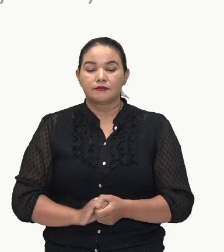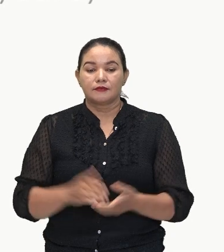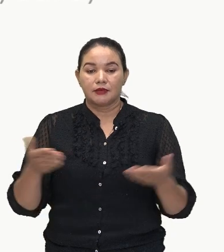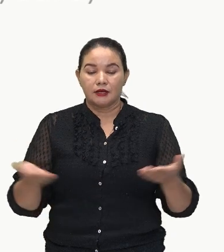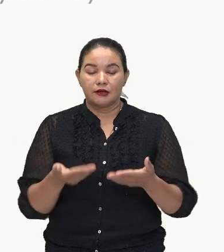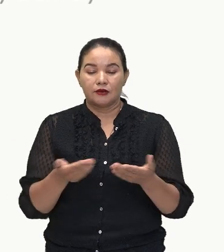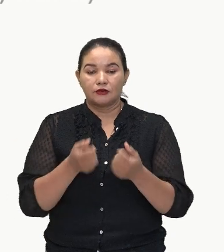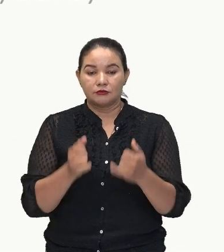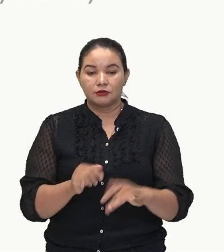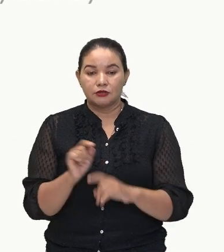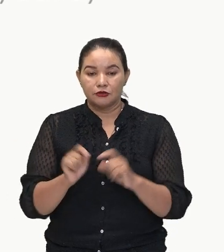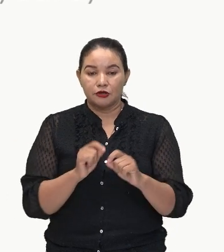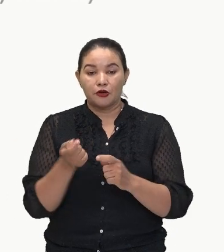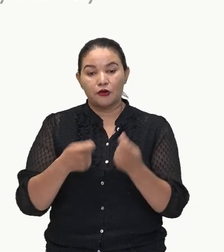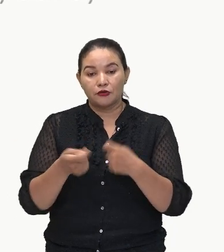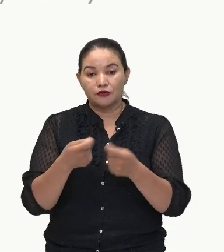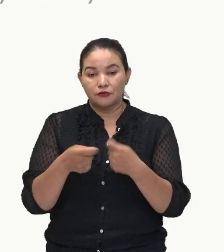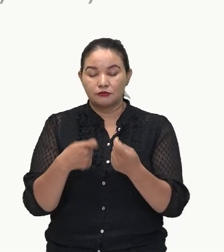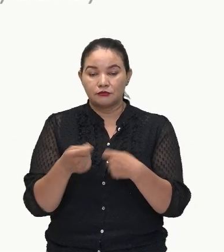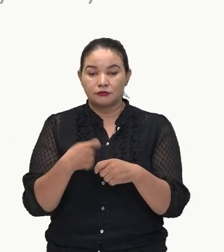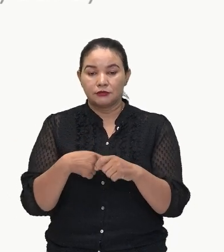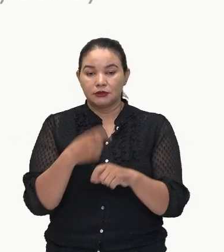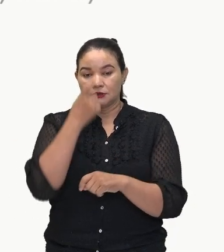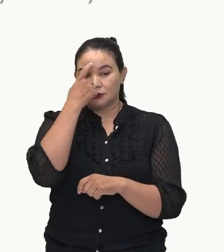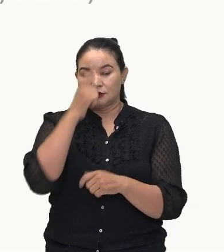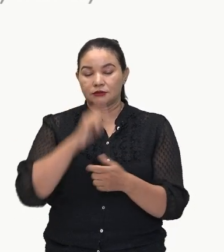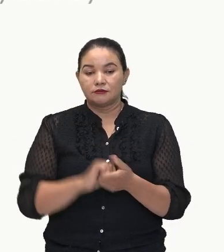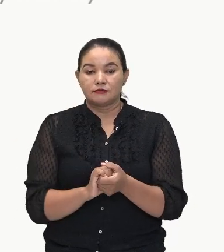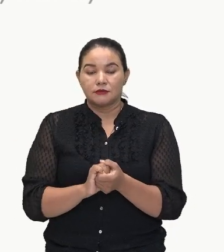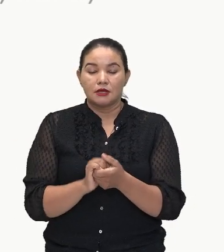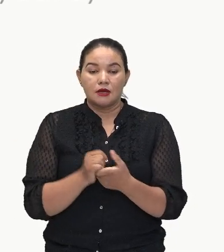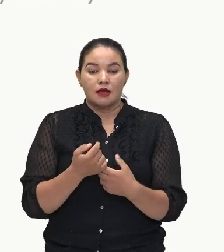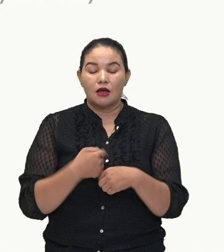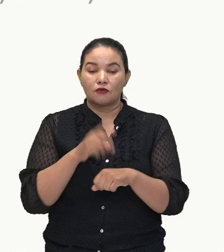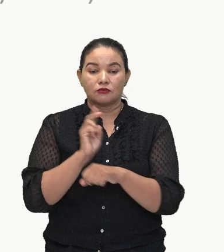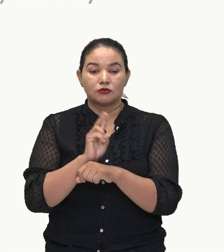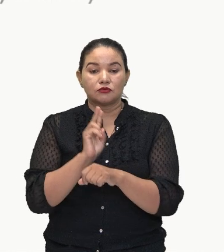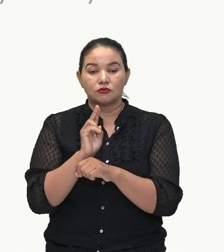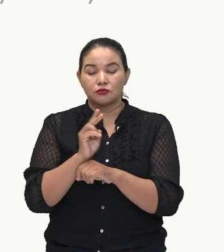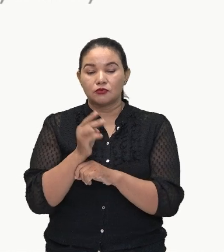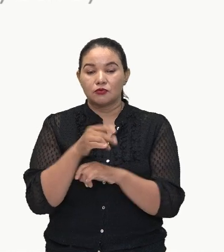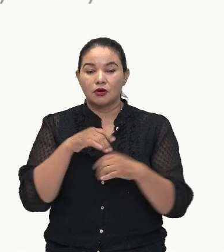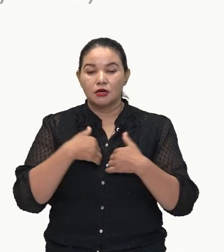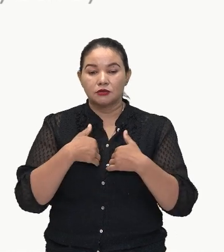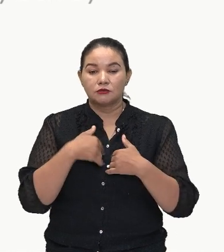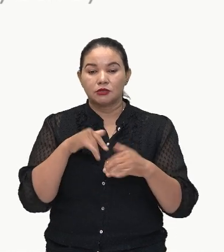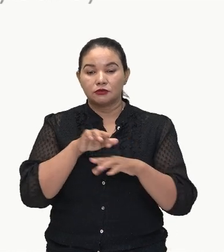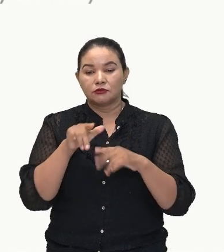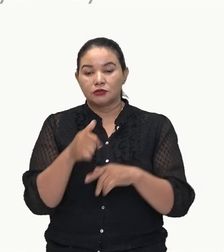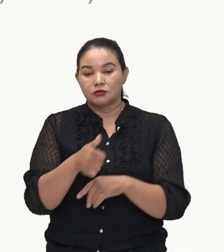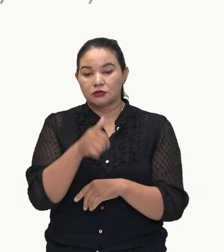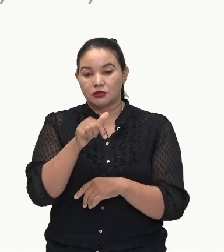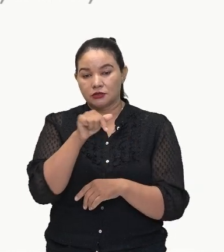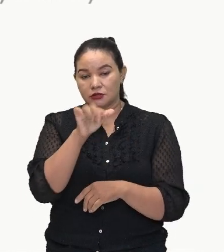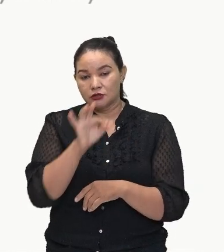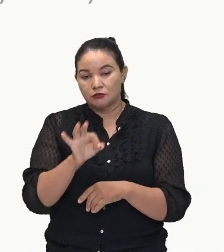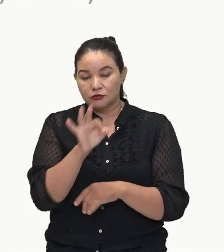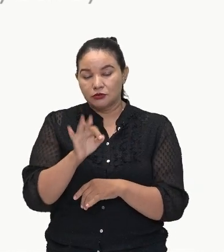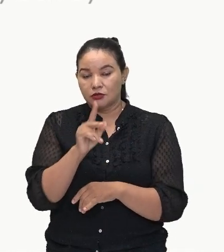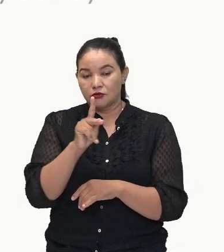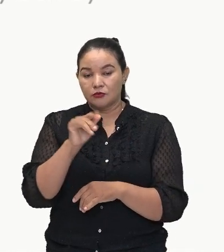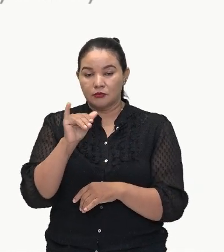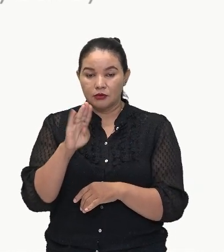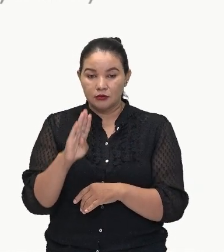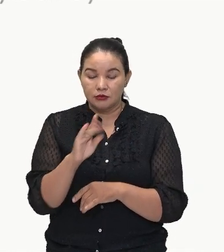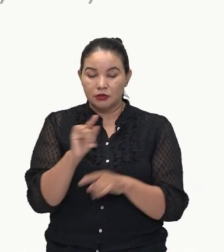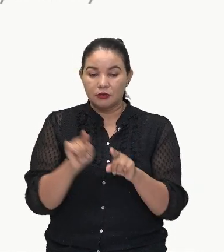falar sobre a economia da Índia. A agropecuária contribui com cerca de 17% do PIB, o Produto Interno Bruto, e